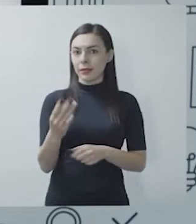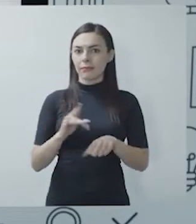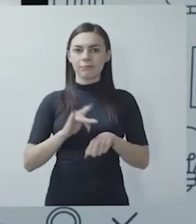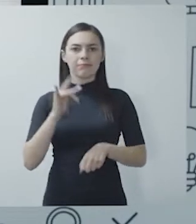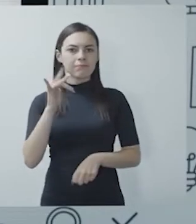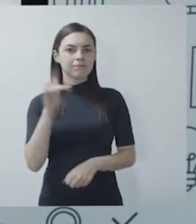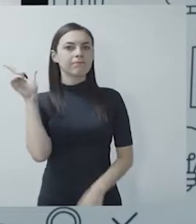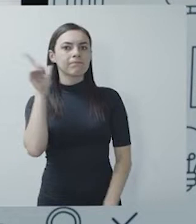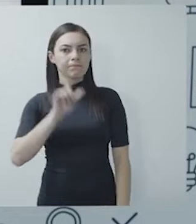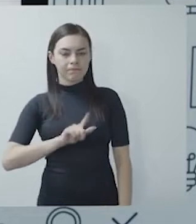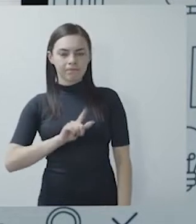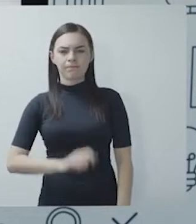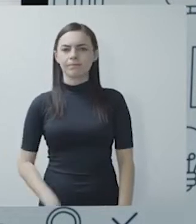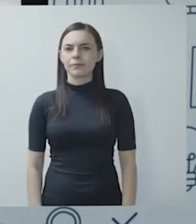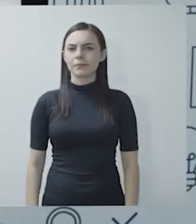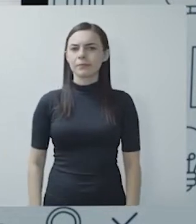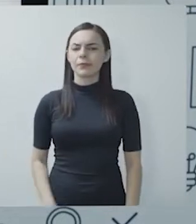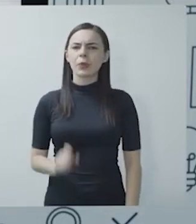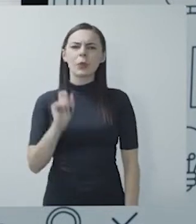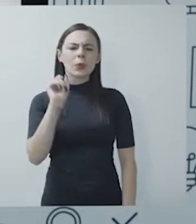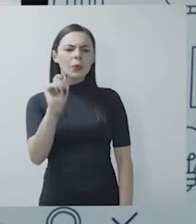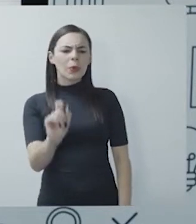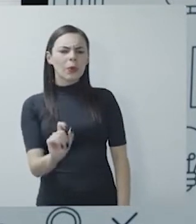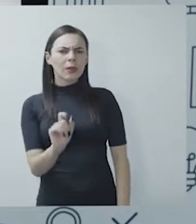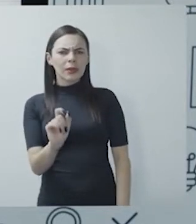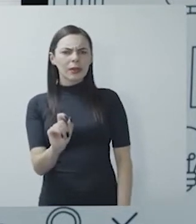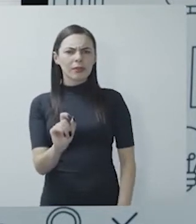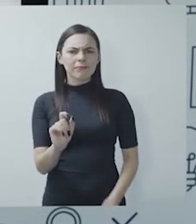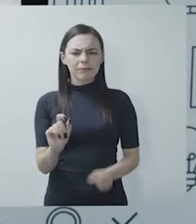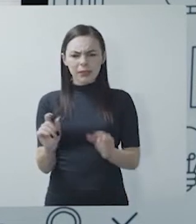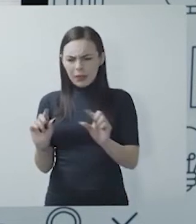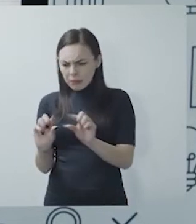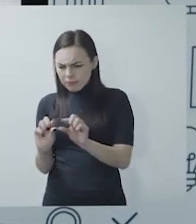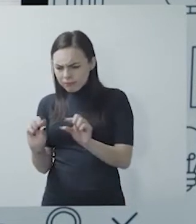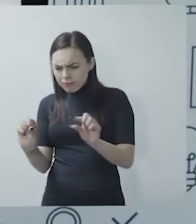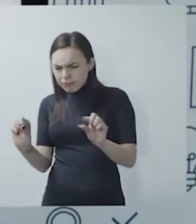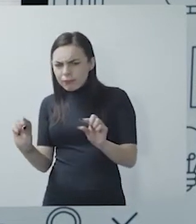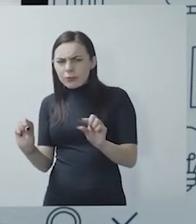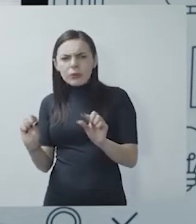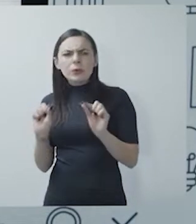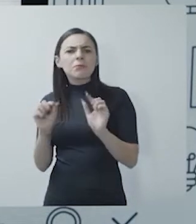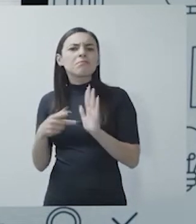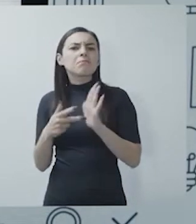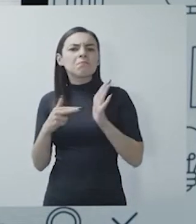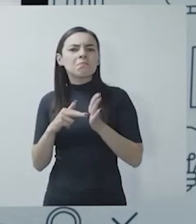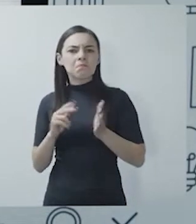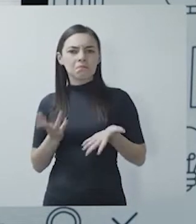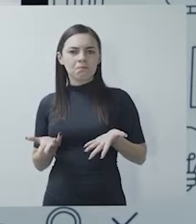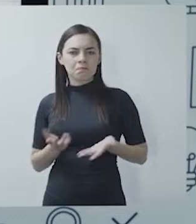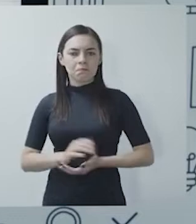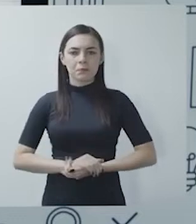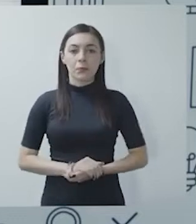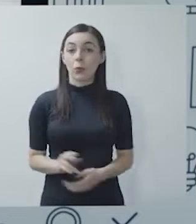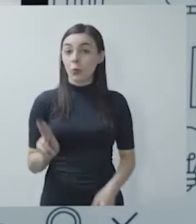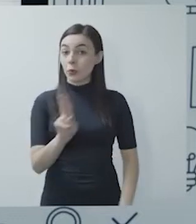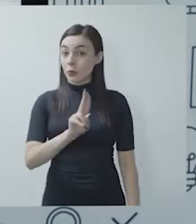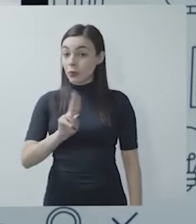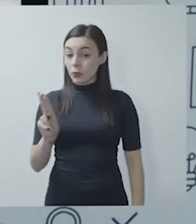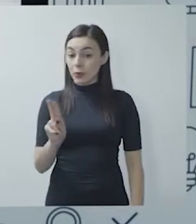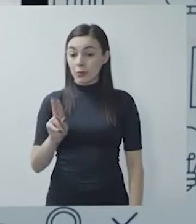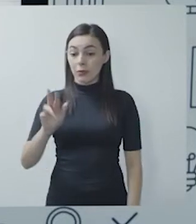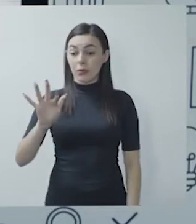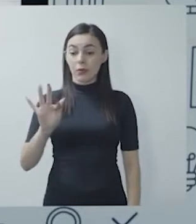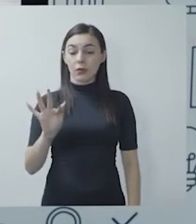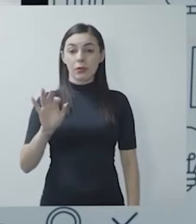3 delas de ouro. O que quer dizer essa partezinha pequenina que estava escrita aqui? Ela se chama